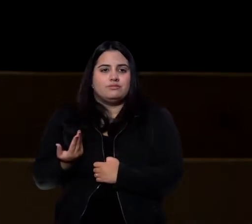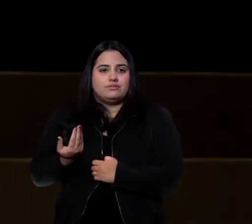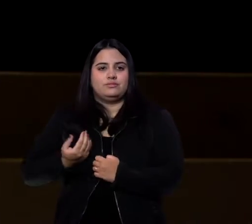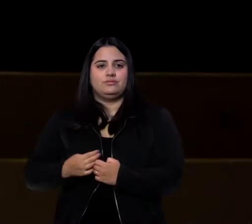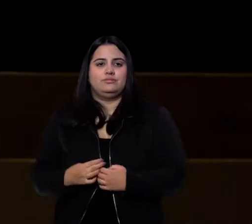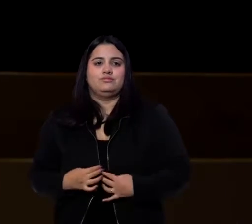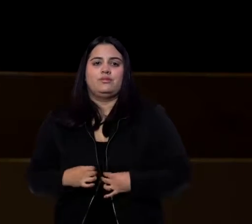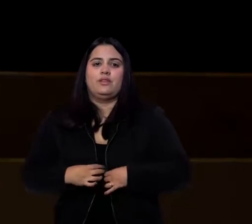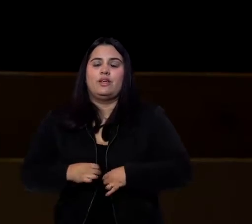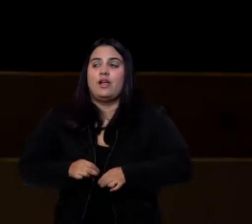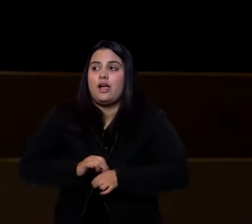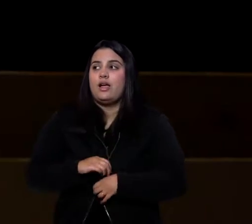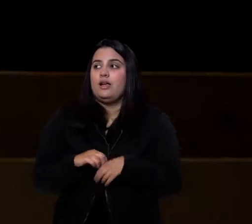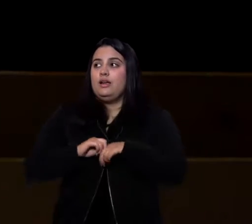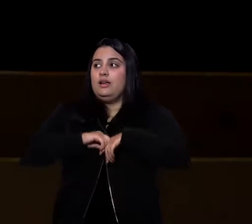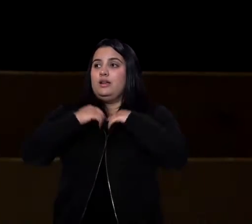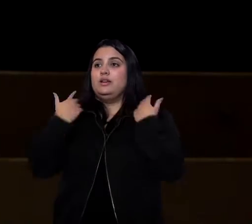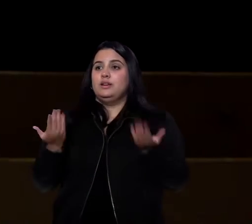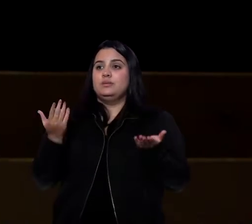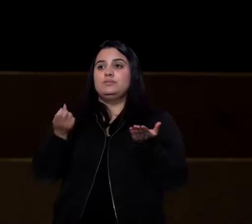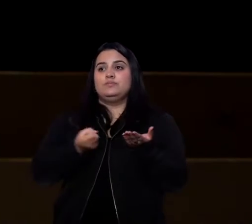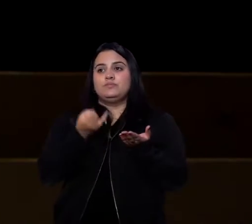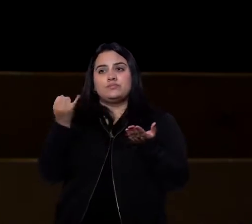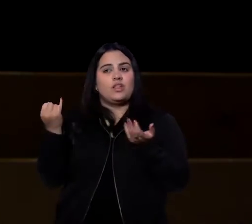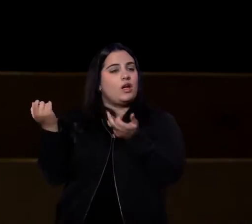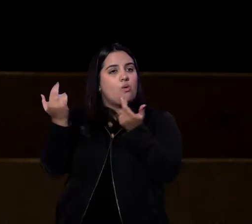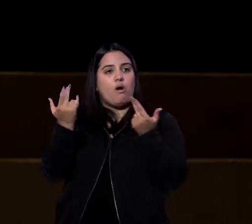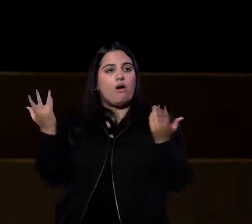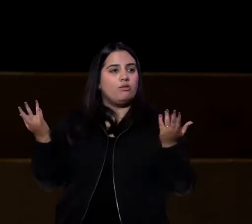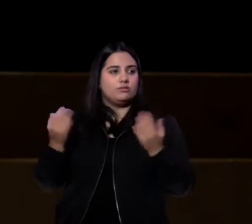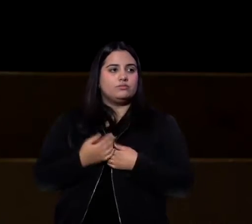E quantas vezes a gente também não tem feito isso, sabe?